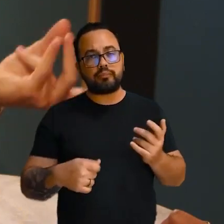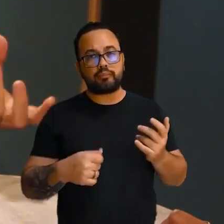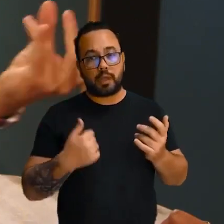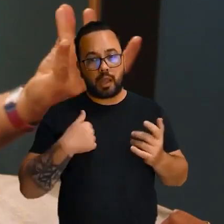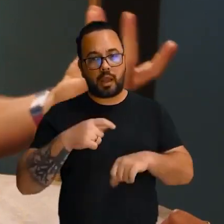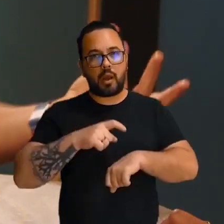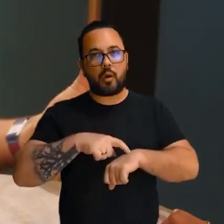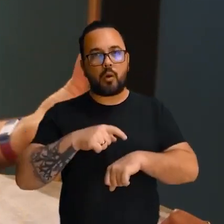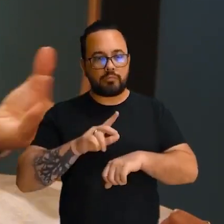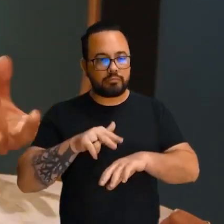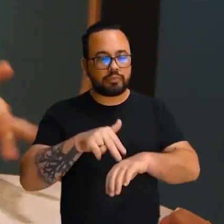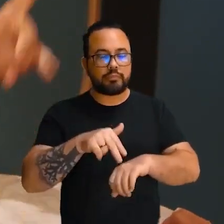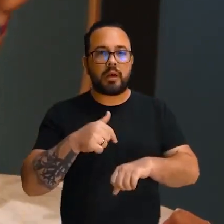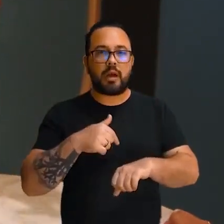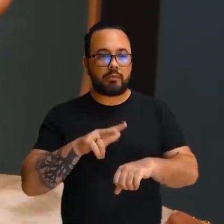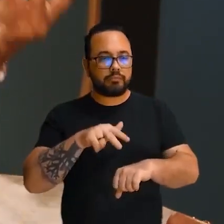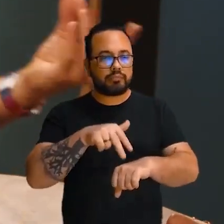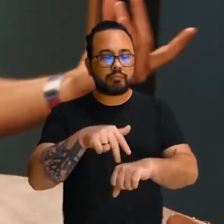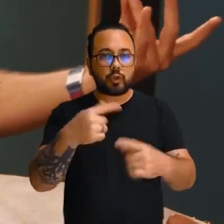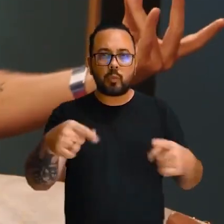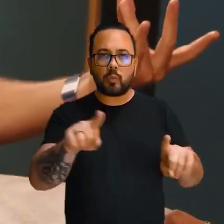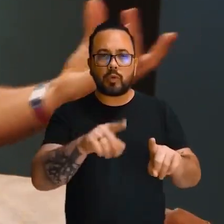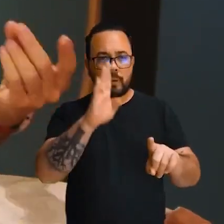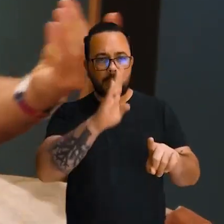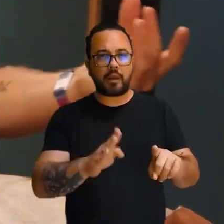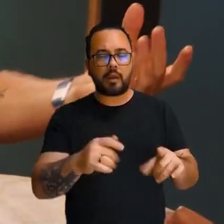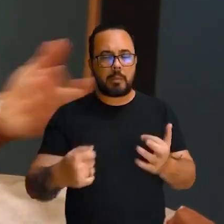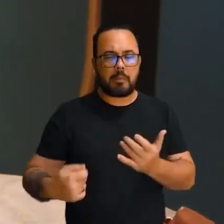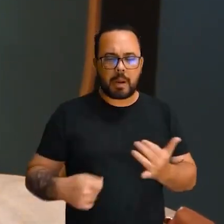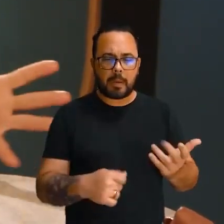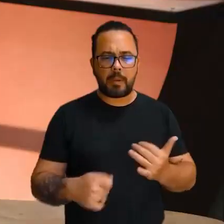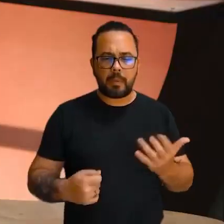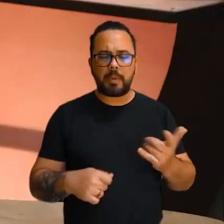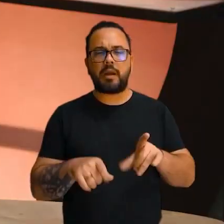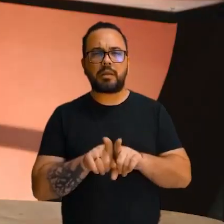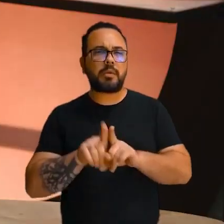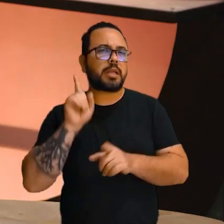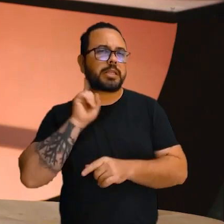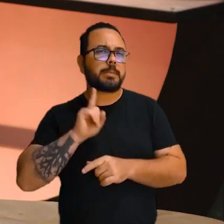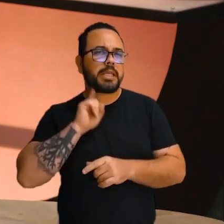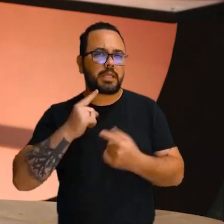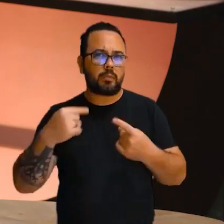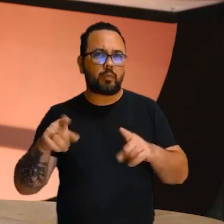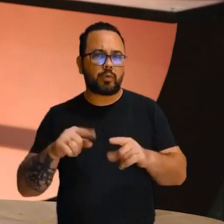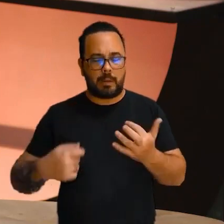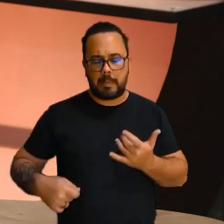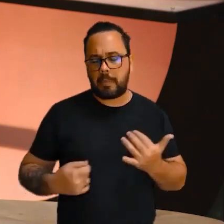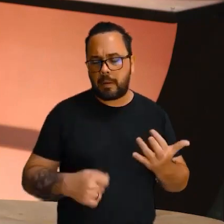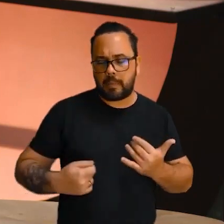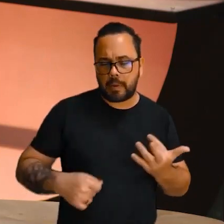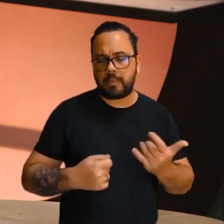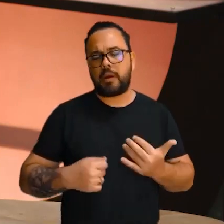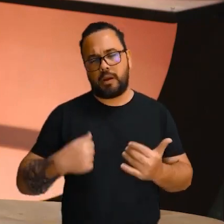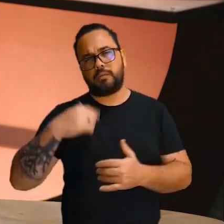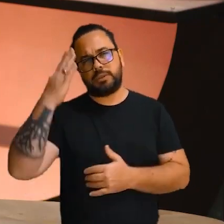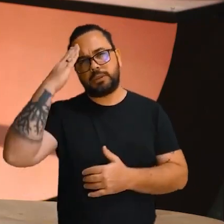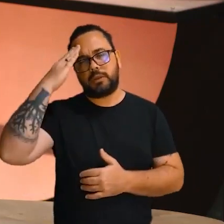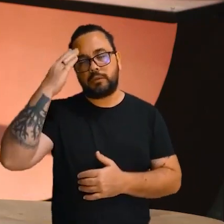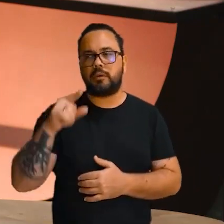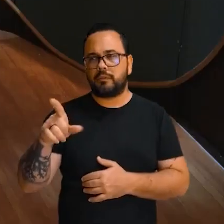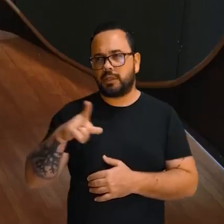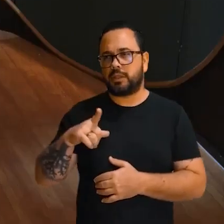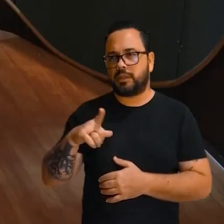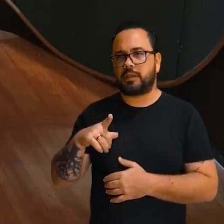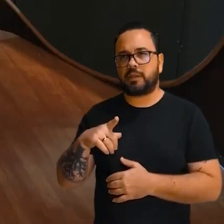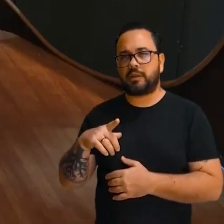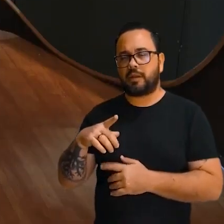caras... Eu toquei a música brasileira, os caras cresceram o olho com os acordes brasileiros. Eu toquei música mineira, que eu amo, né? Uhum. Eu sei tudo de Minas, toco, tudo, canto. É, você tem essa... Toninho